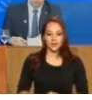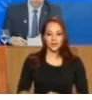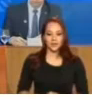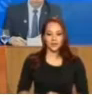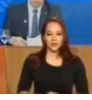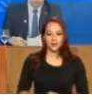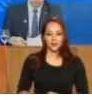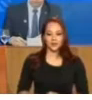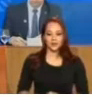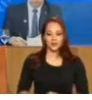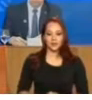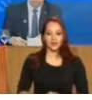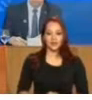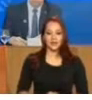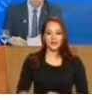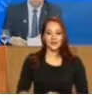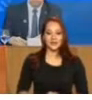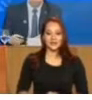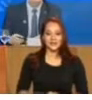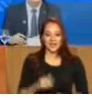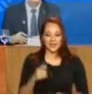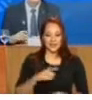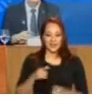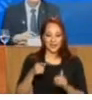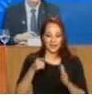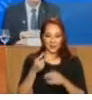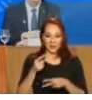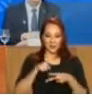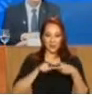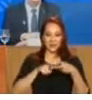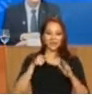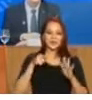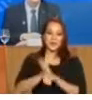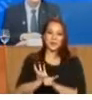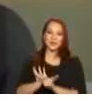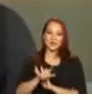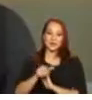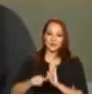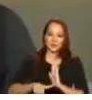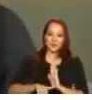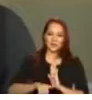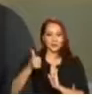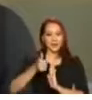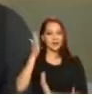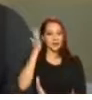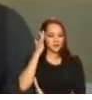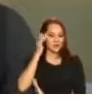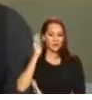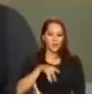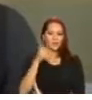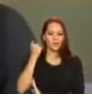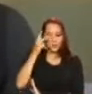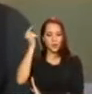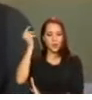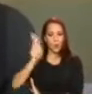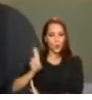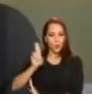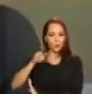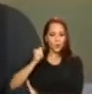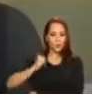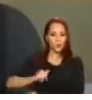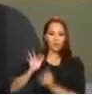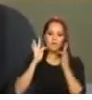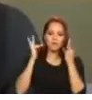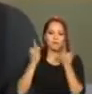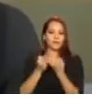Bom dia. Bom, tenho 2 perguntas. A primeira é, a gente sabe que é usual que os beneficiários de Bolsa Família,